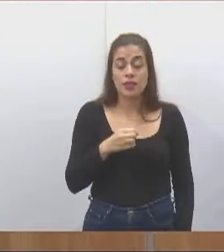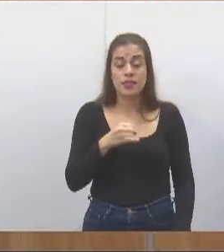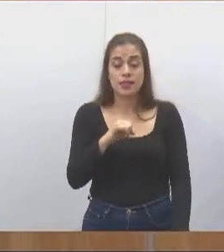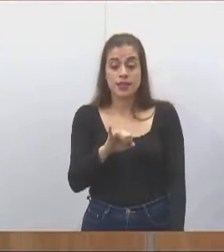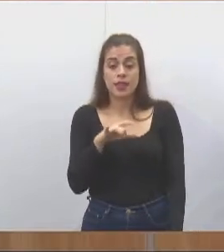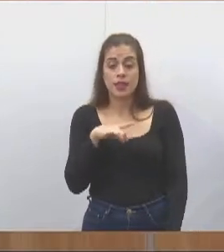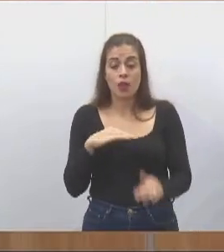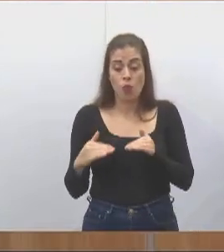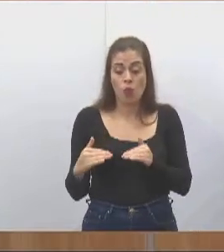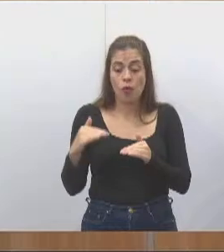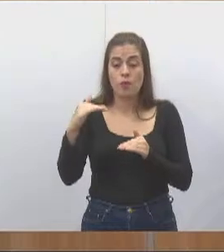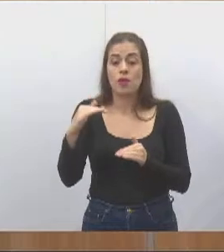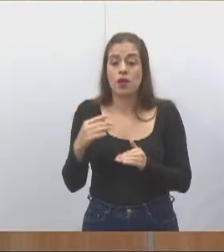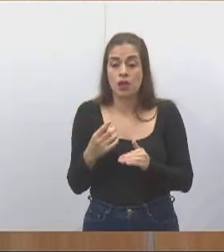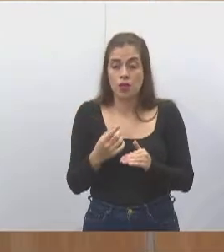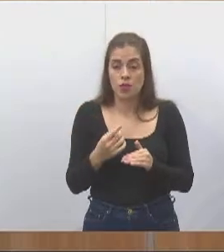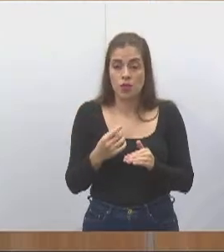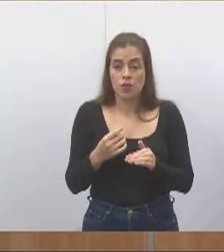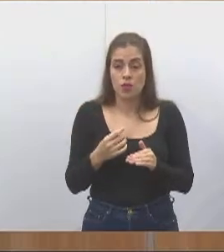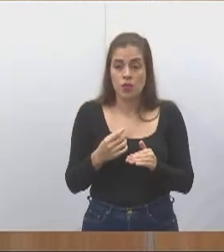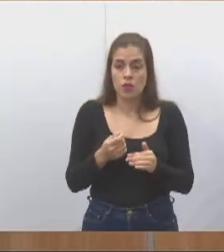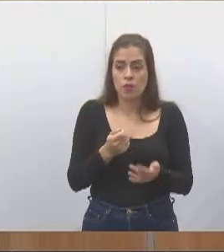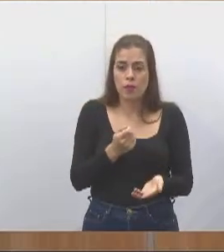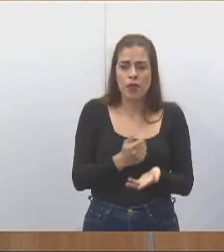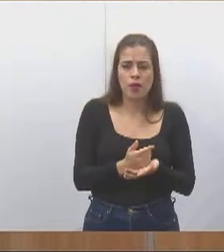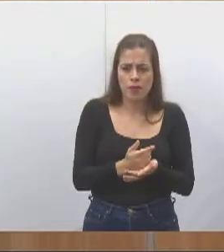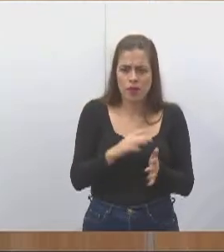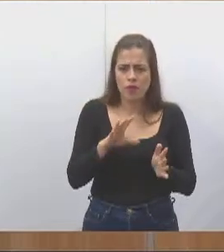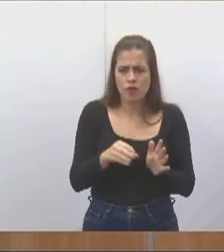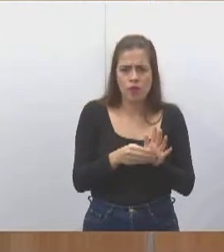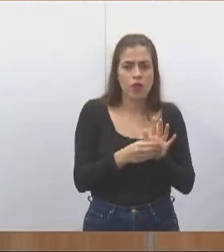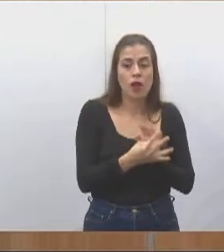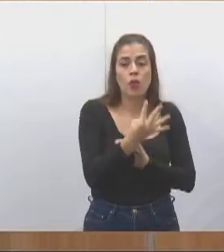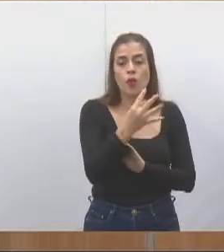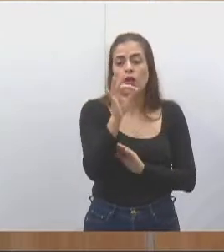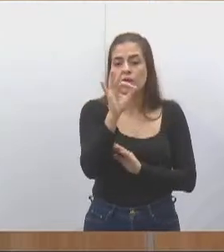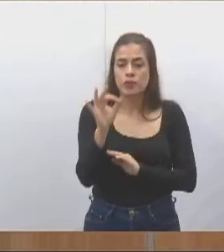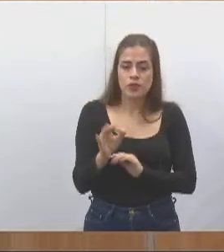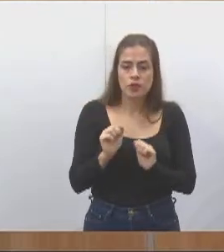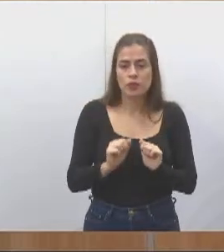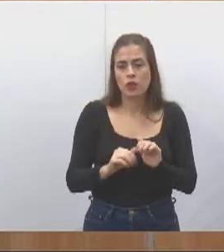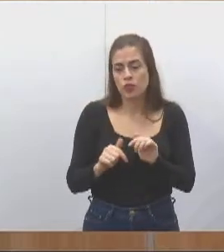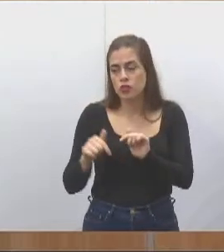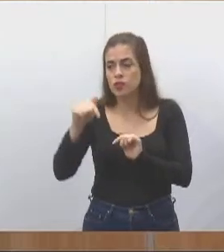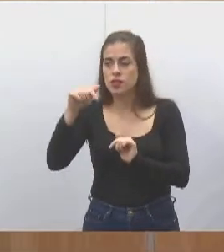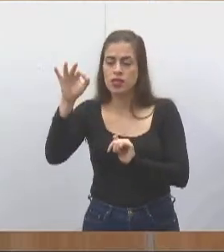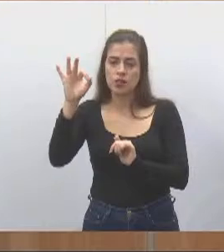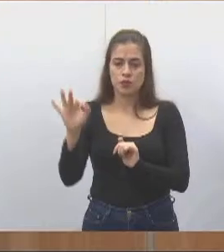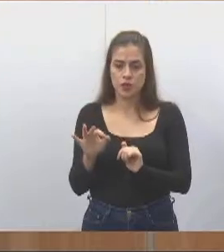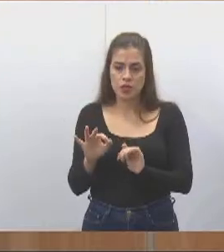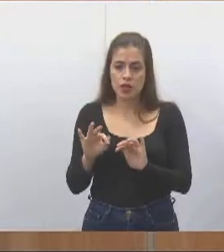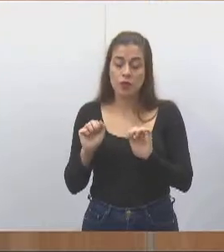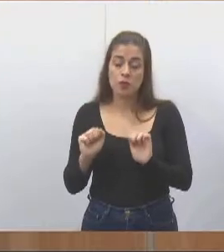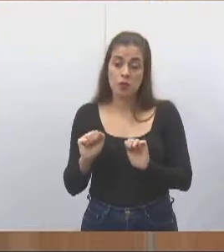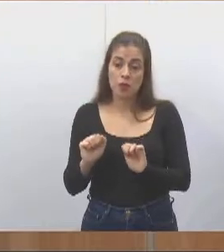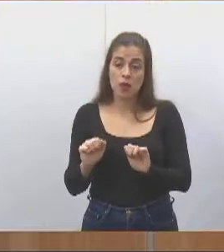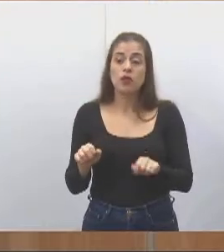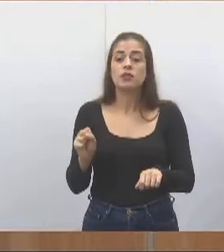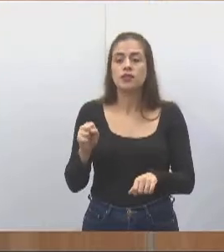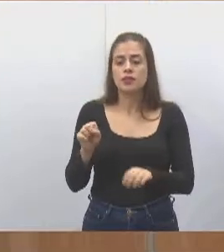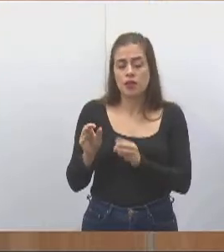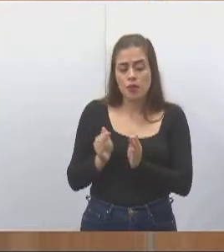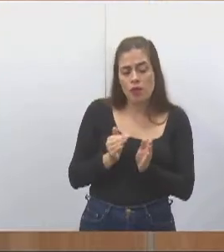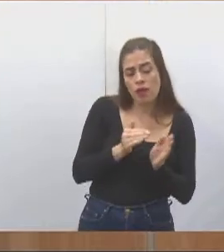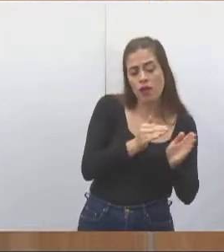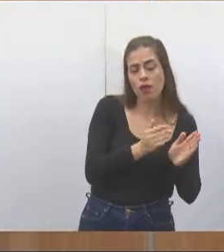tem um acréscimo na receita, aquele incremento de 4% pode virar 7% e pode sim ser